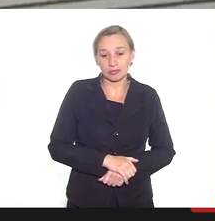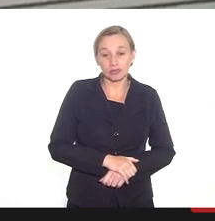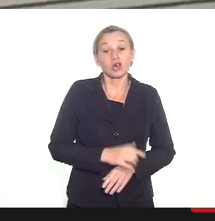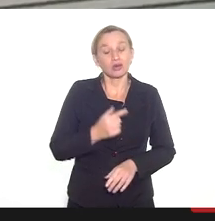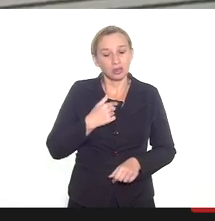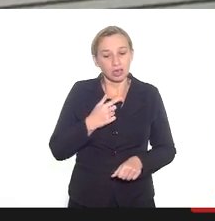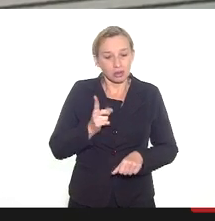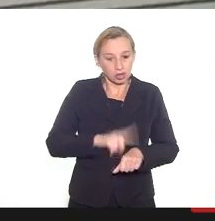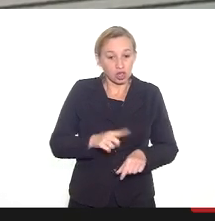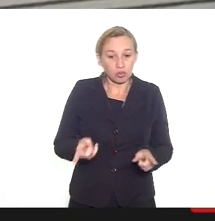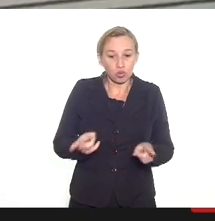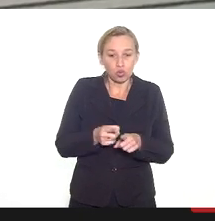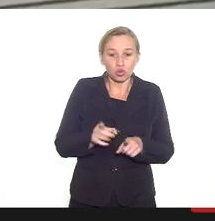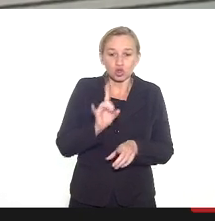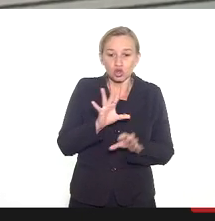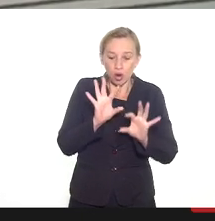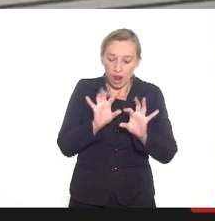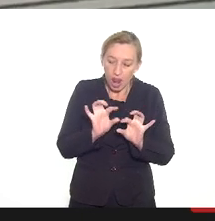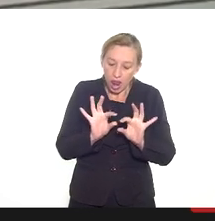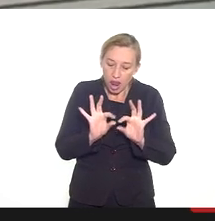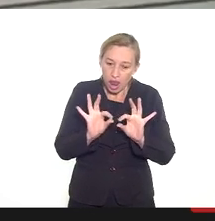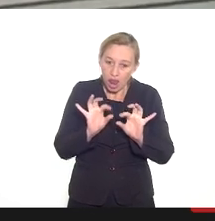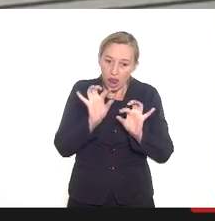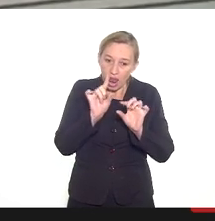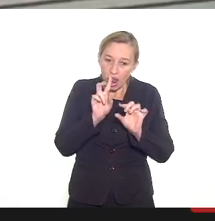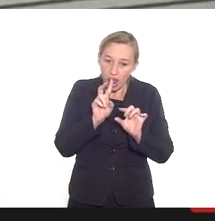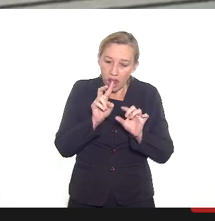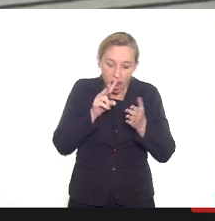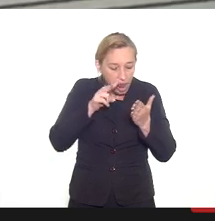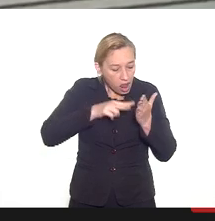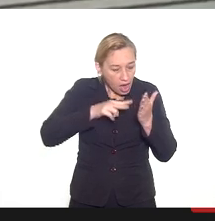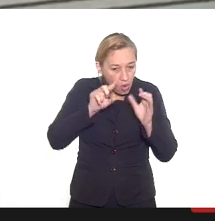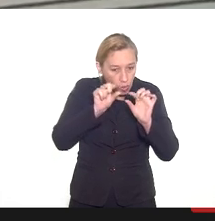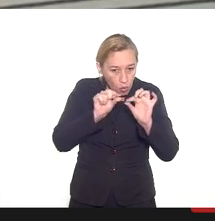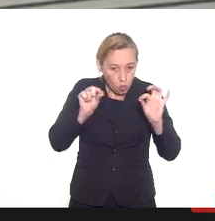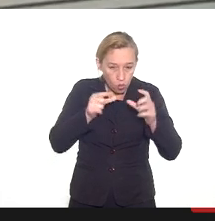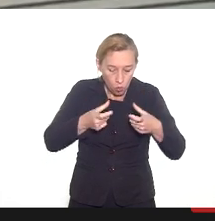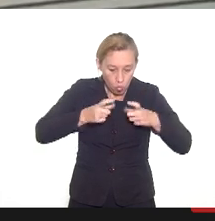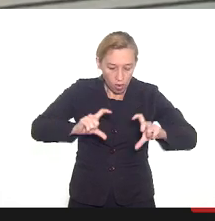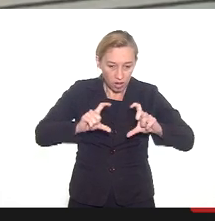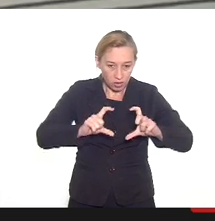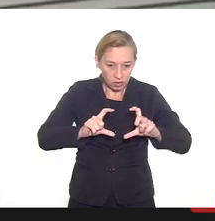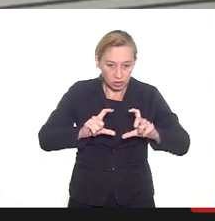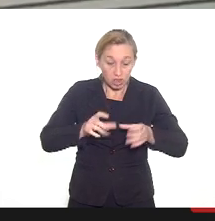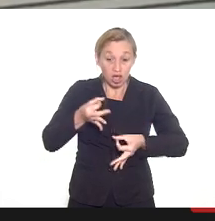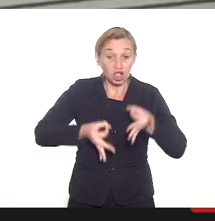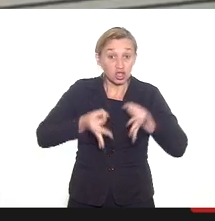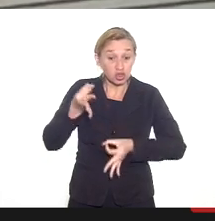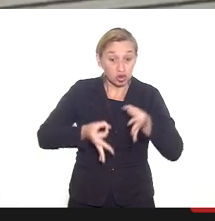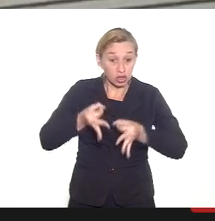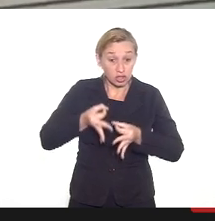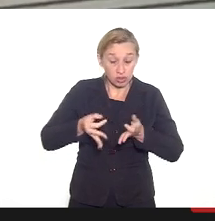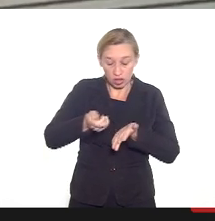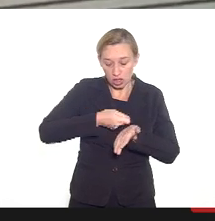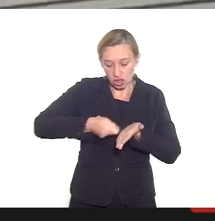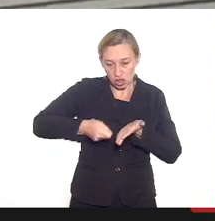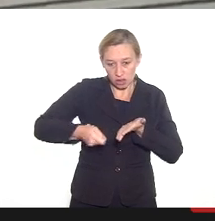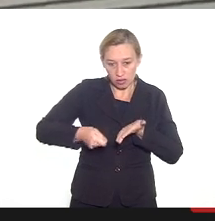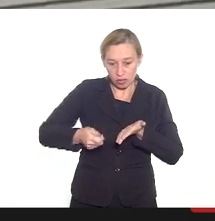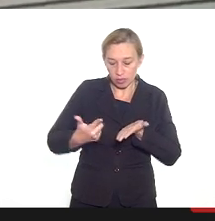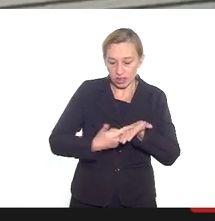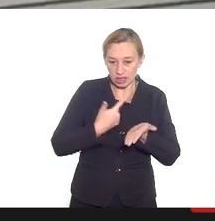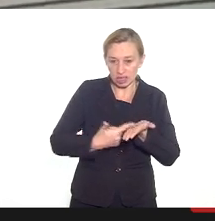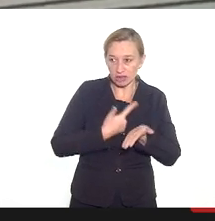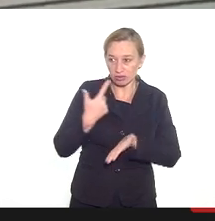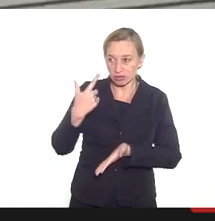eu vou só ler um parágrafo do prefácio que a juíza e escritora Andréa Pachá escreveu para esse livro